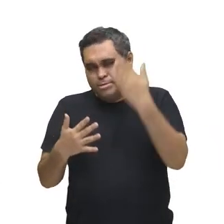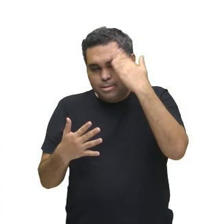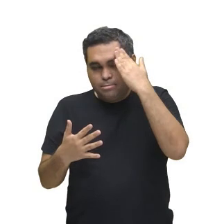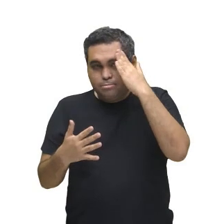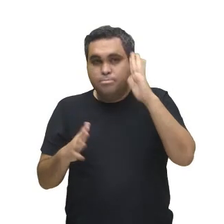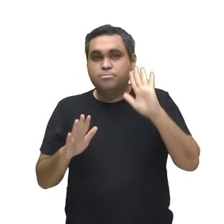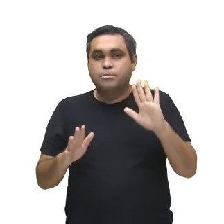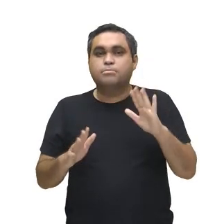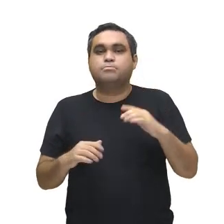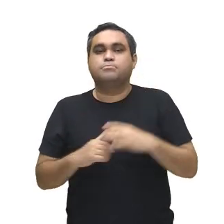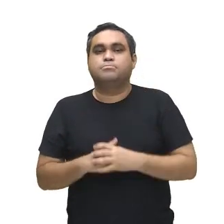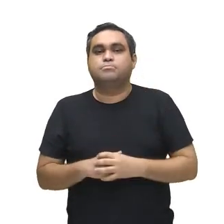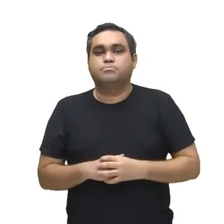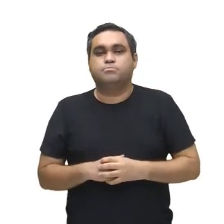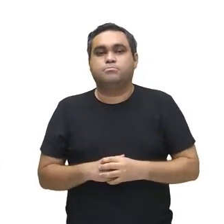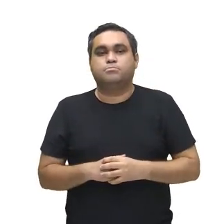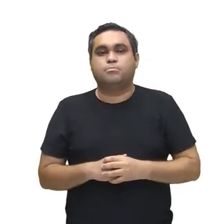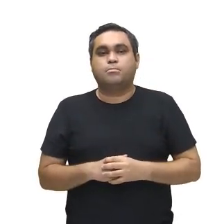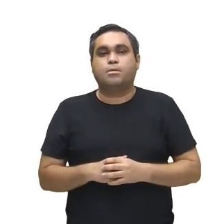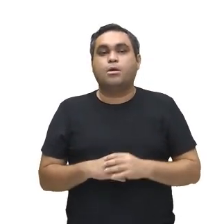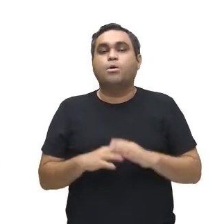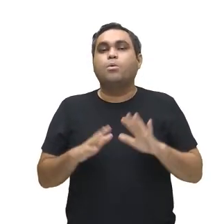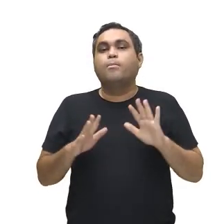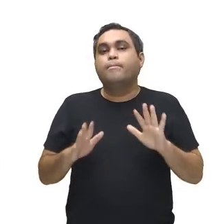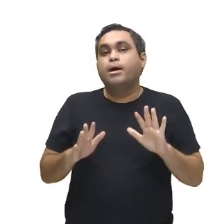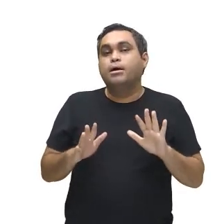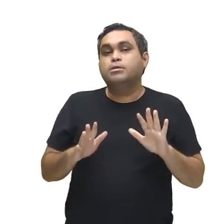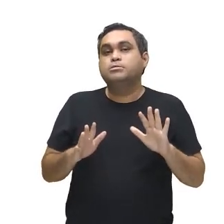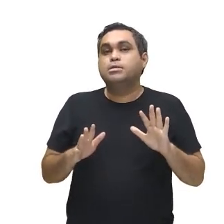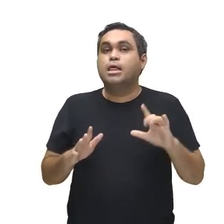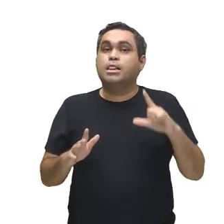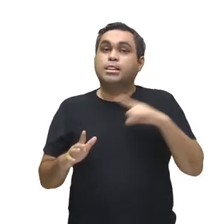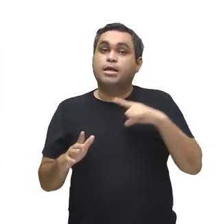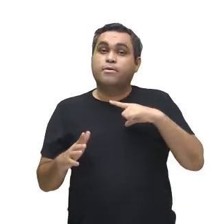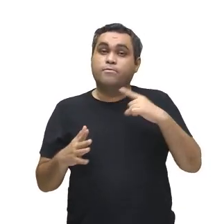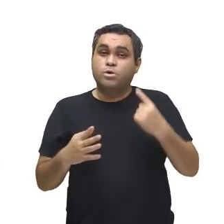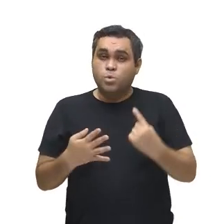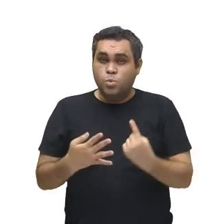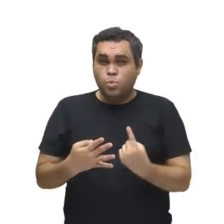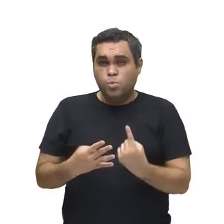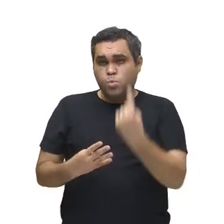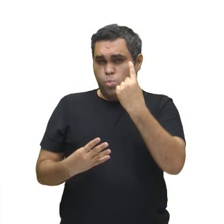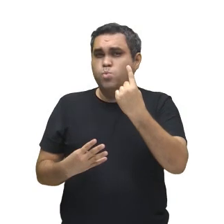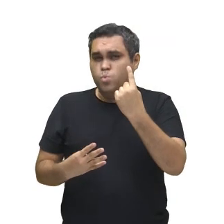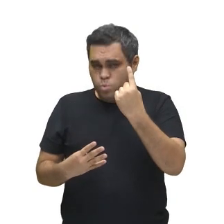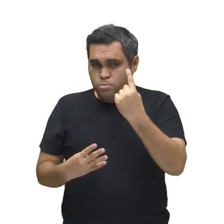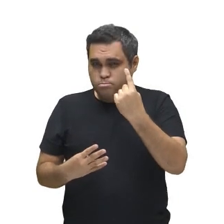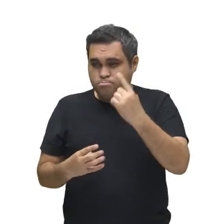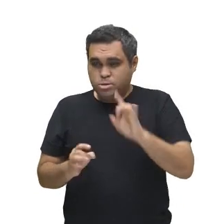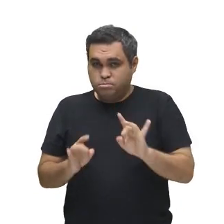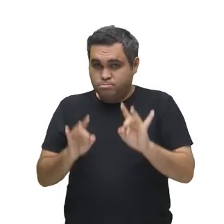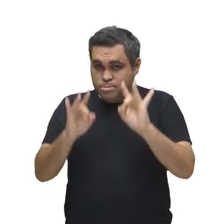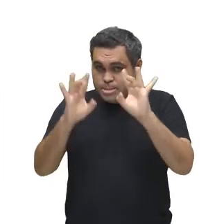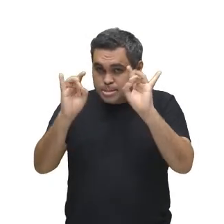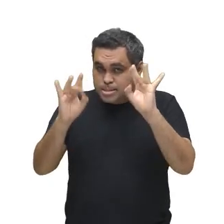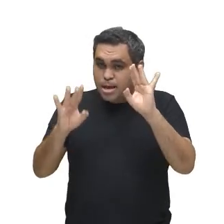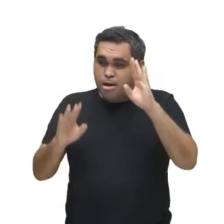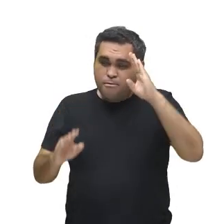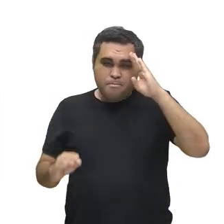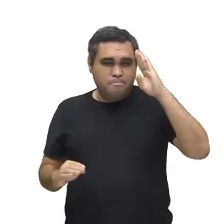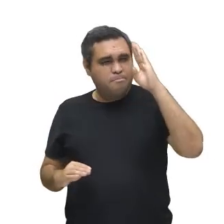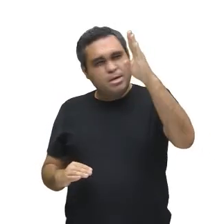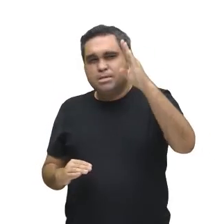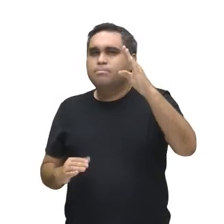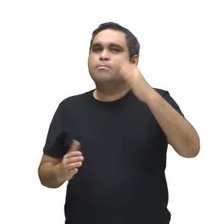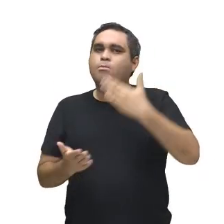se envolveram nessa disputa. Contudo, houve um acontecimento em especial que foi considerado o estopim